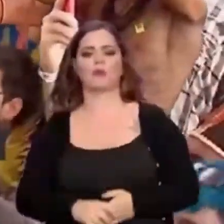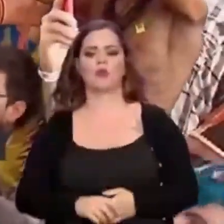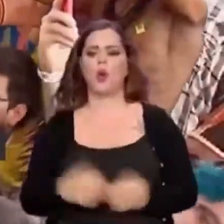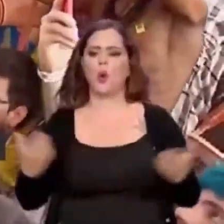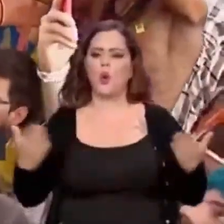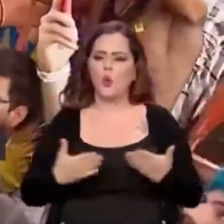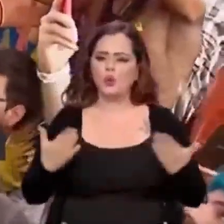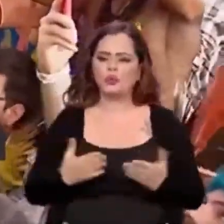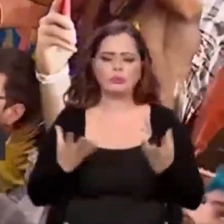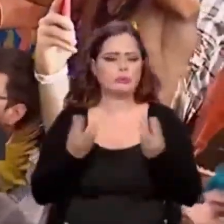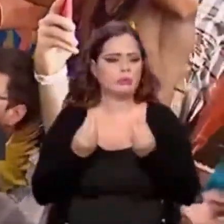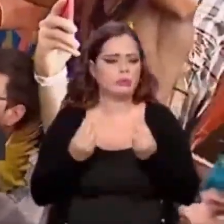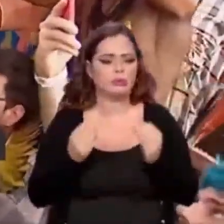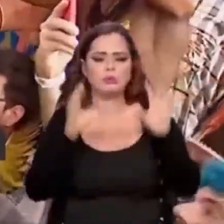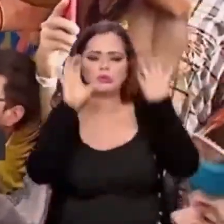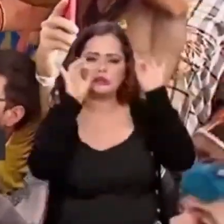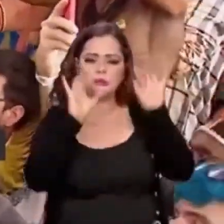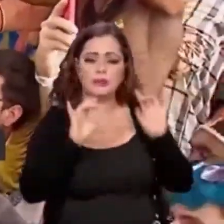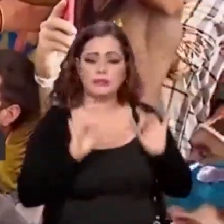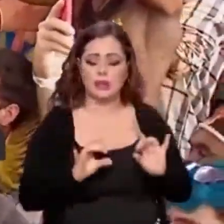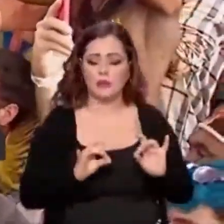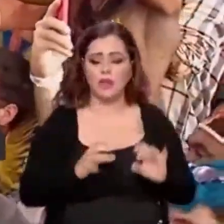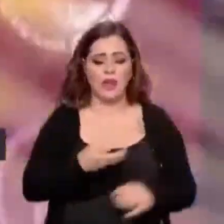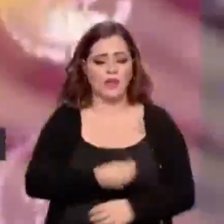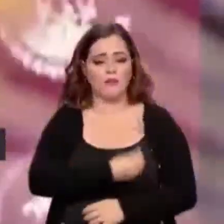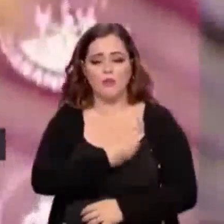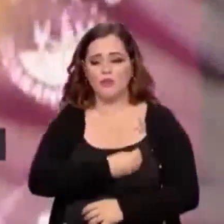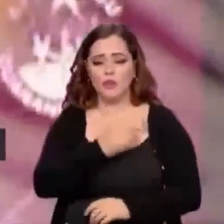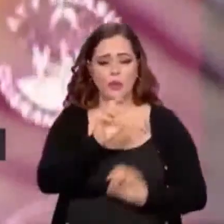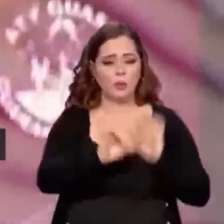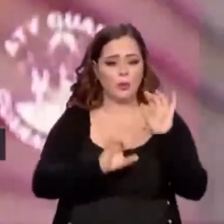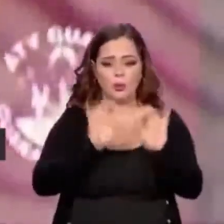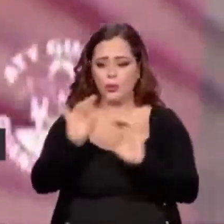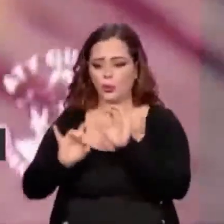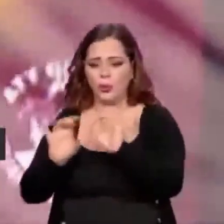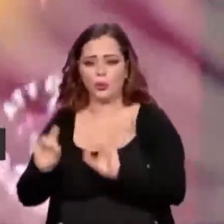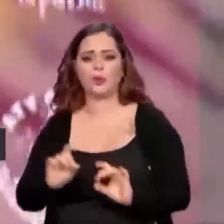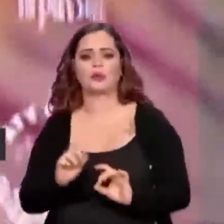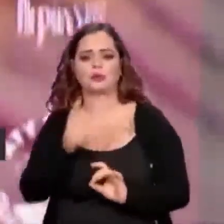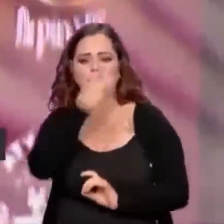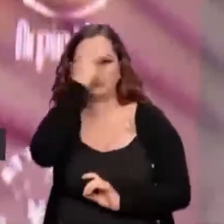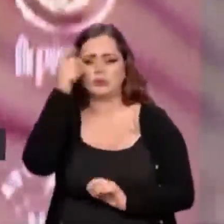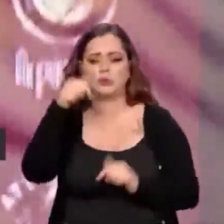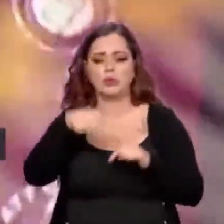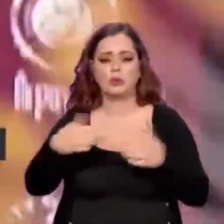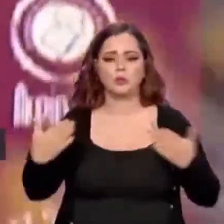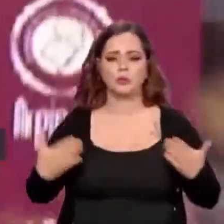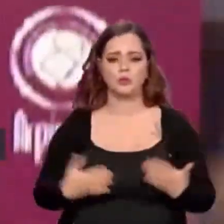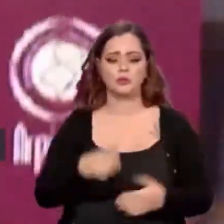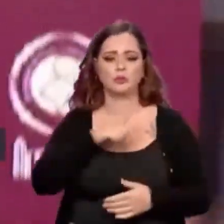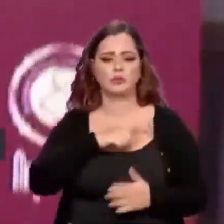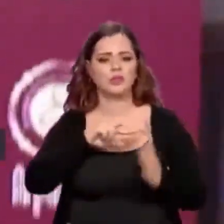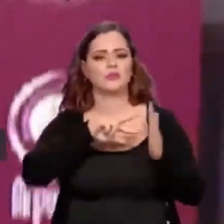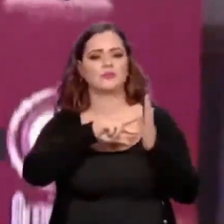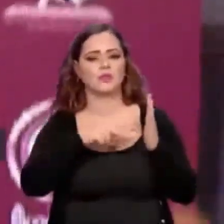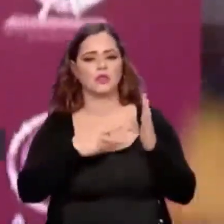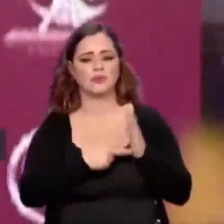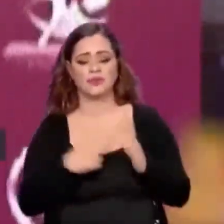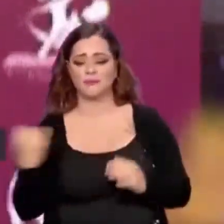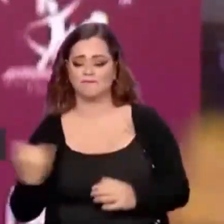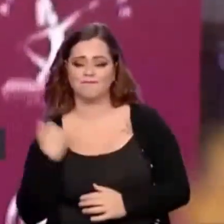especial. A presença de cada um e cada uma de vocês aqui hoje tem um significado